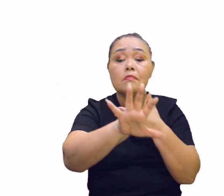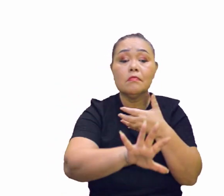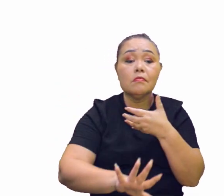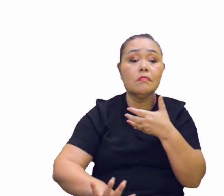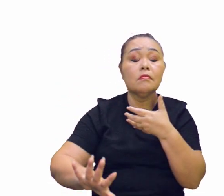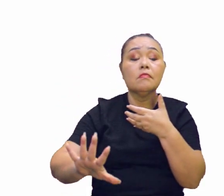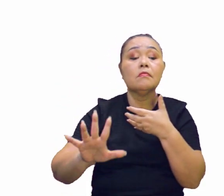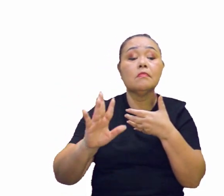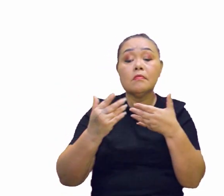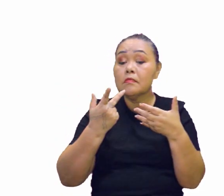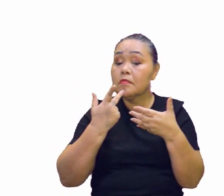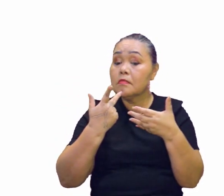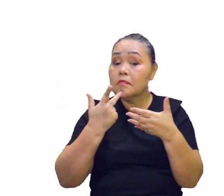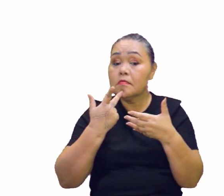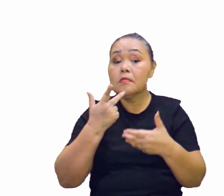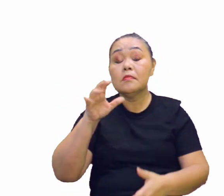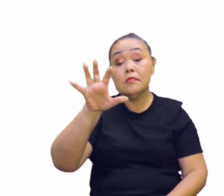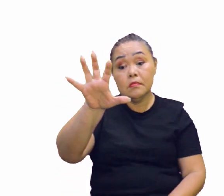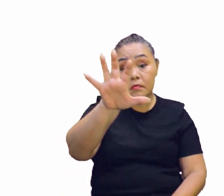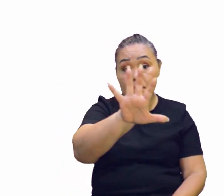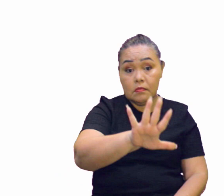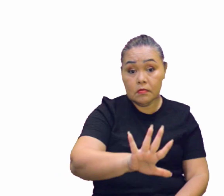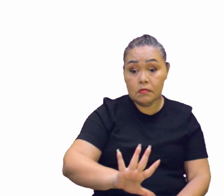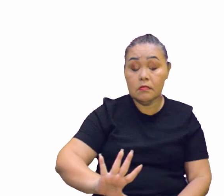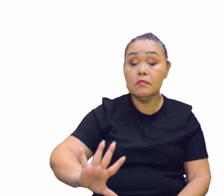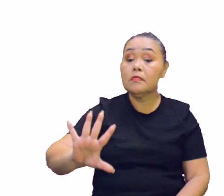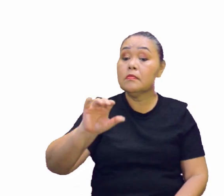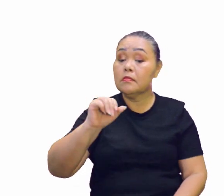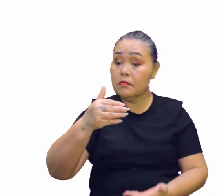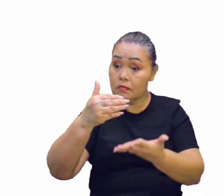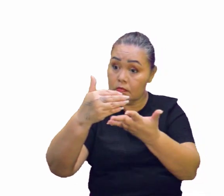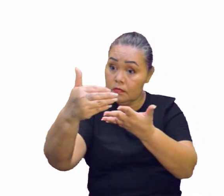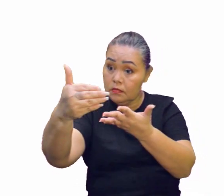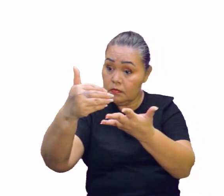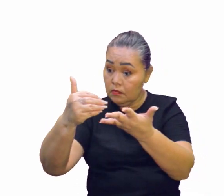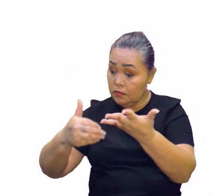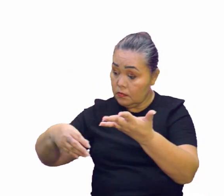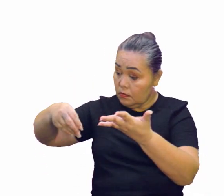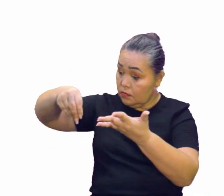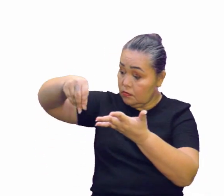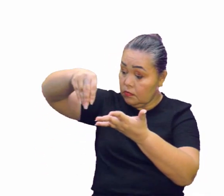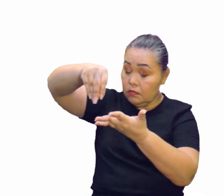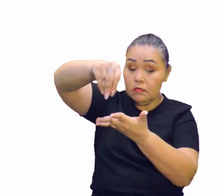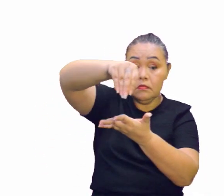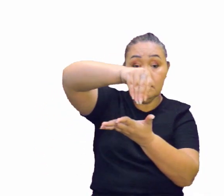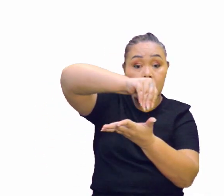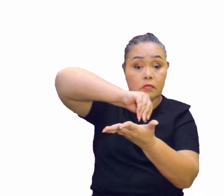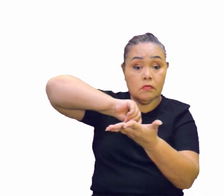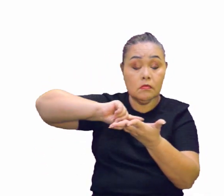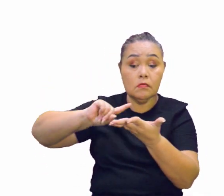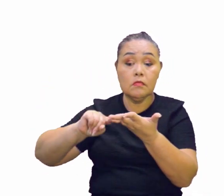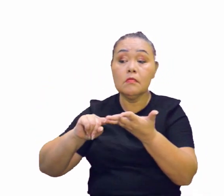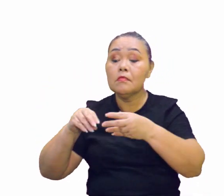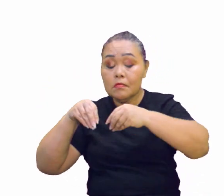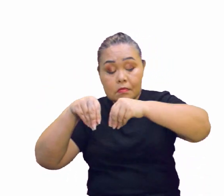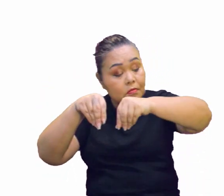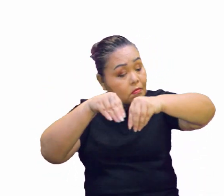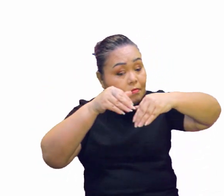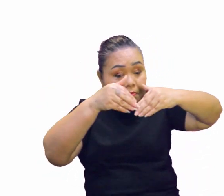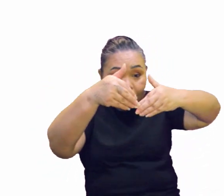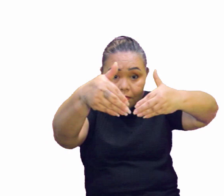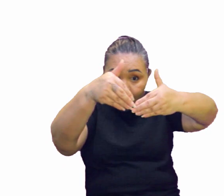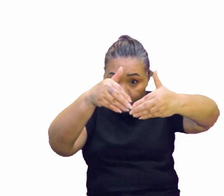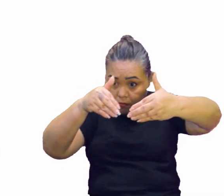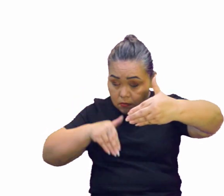de regionalização. Quando nós estamos falando de regionalização, nós estamos falando de divisão territorial, divisão de áreas.